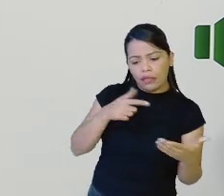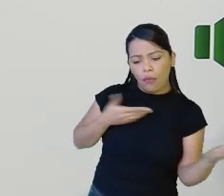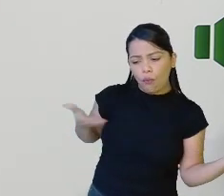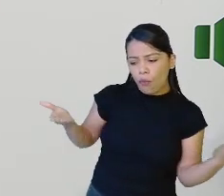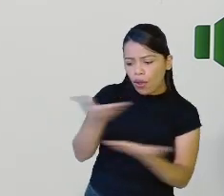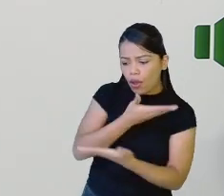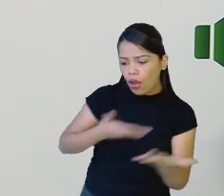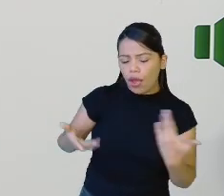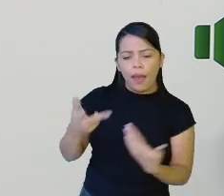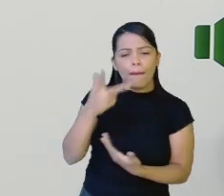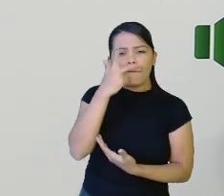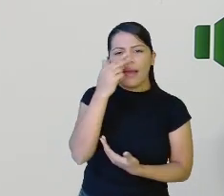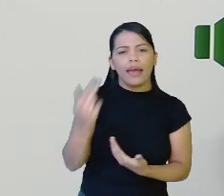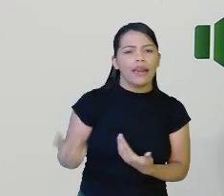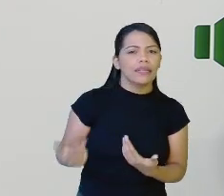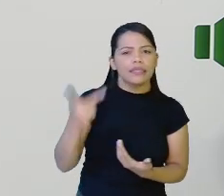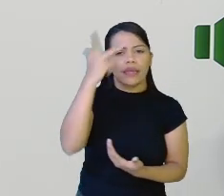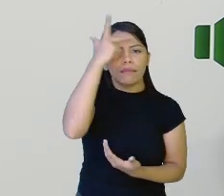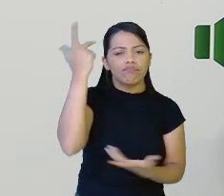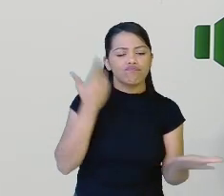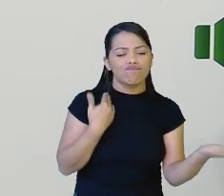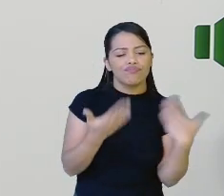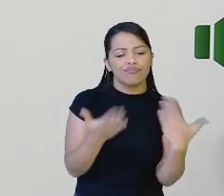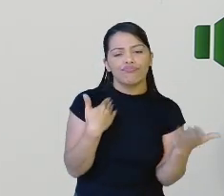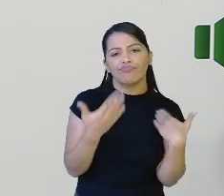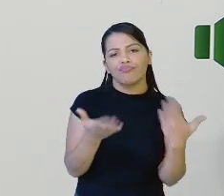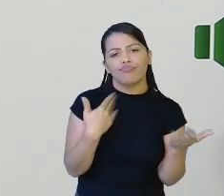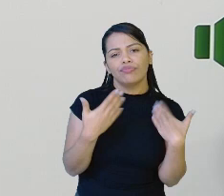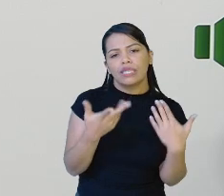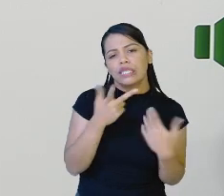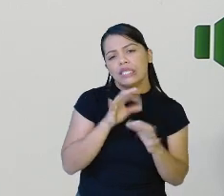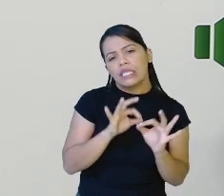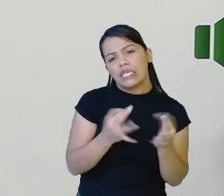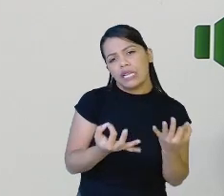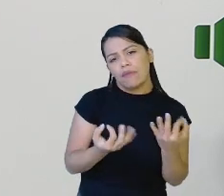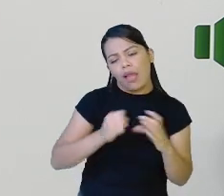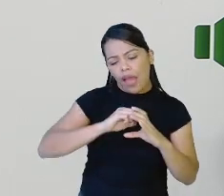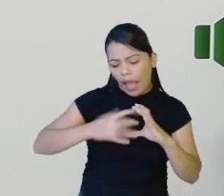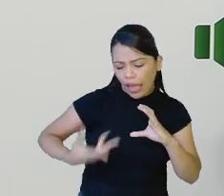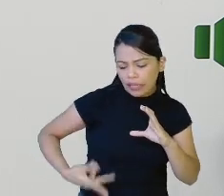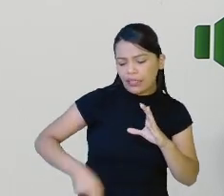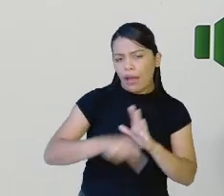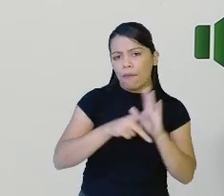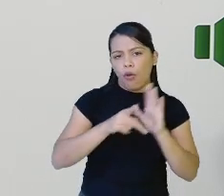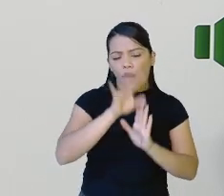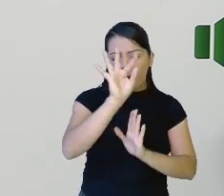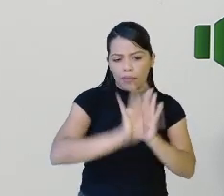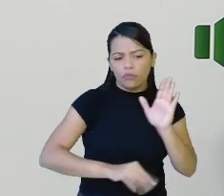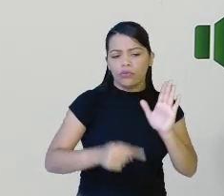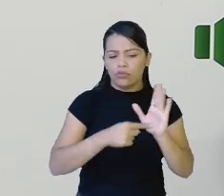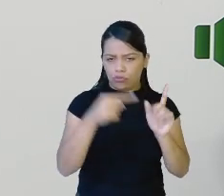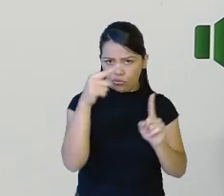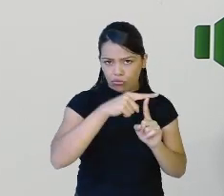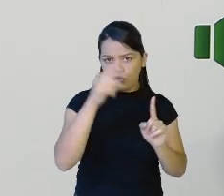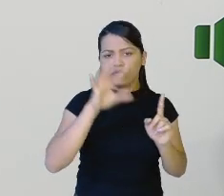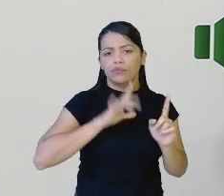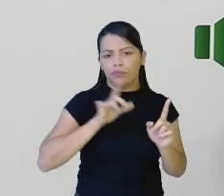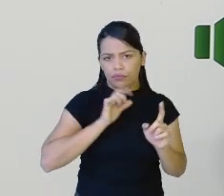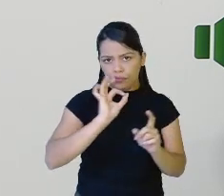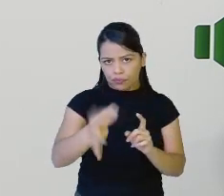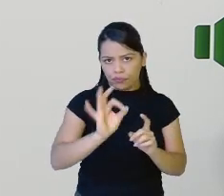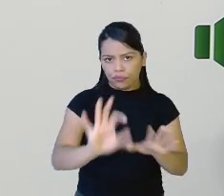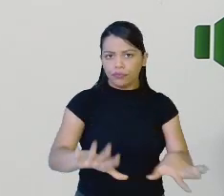dialogando com o autor, com aquela pessoa que o escreveu. É a característica desse tipo de texto, tá